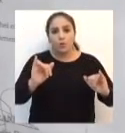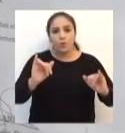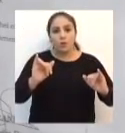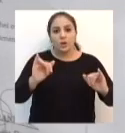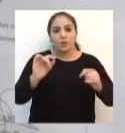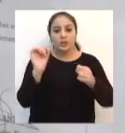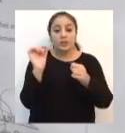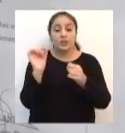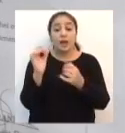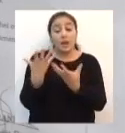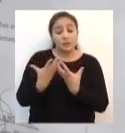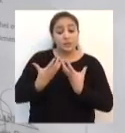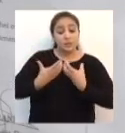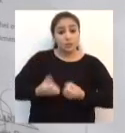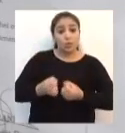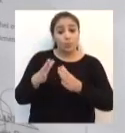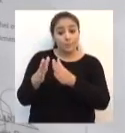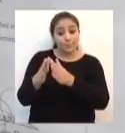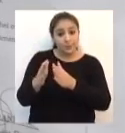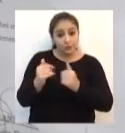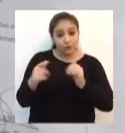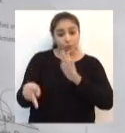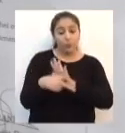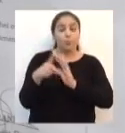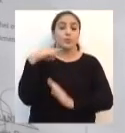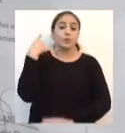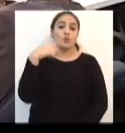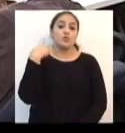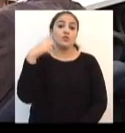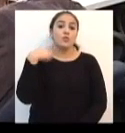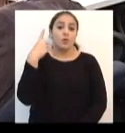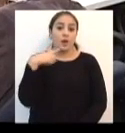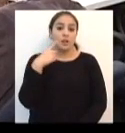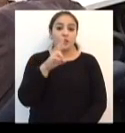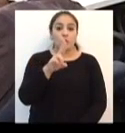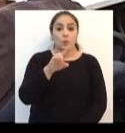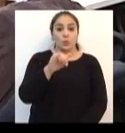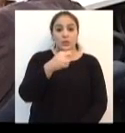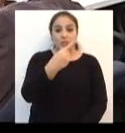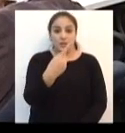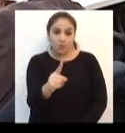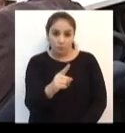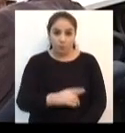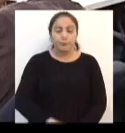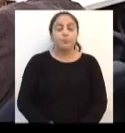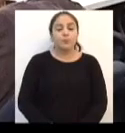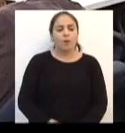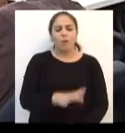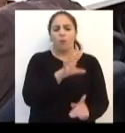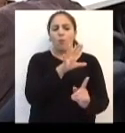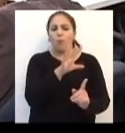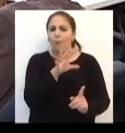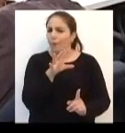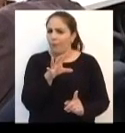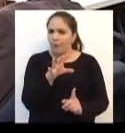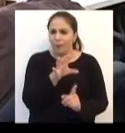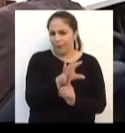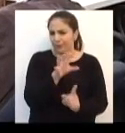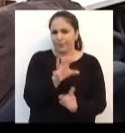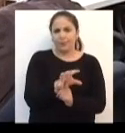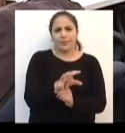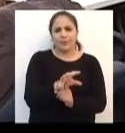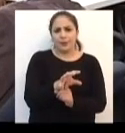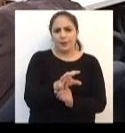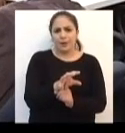acolher o pedido feito pelo advogado-geral da União. Contrário ao colega do PP, Paulo Pontual